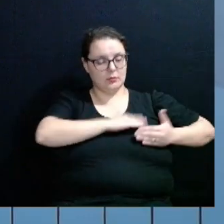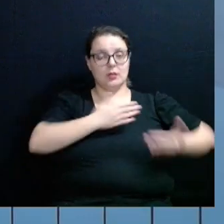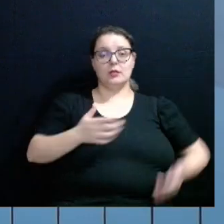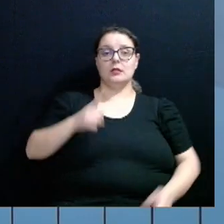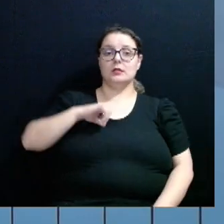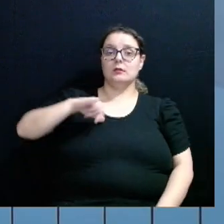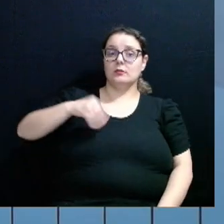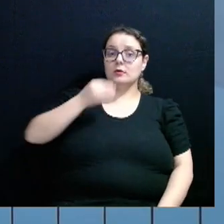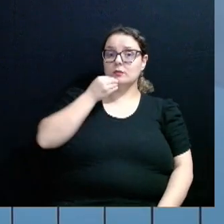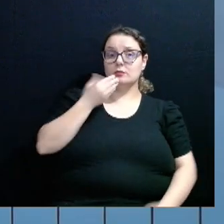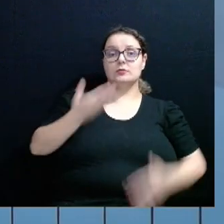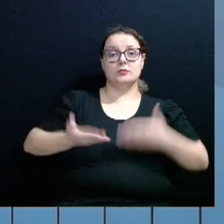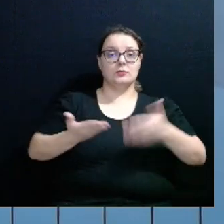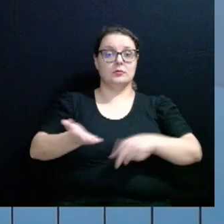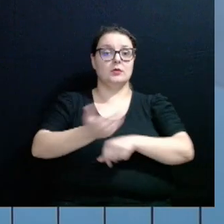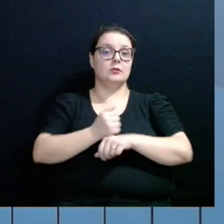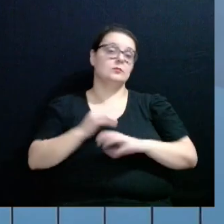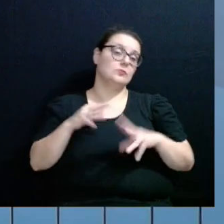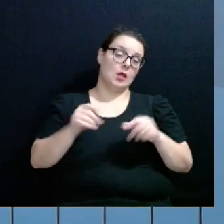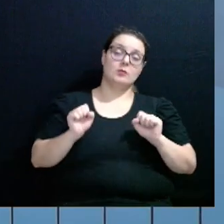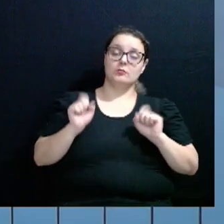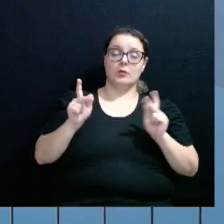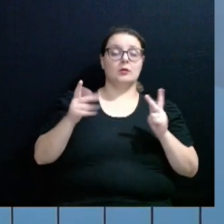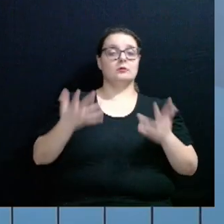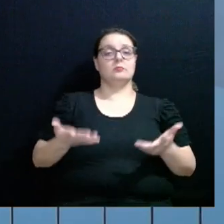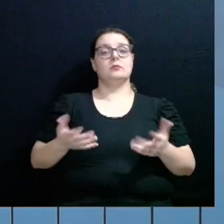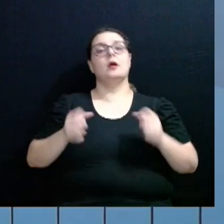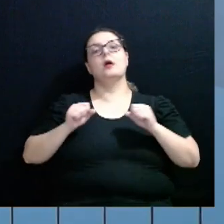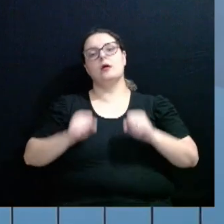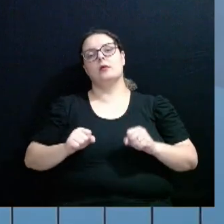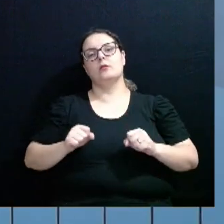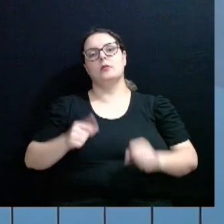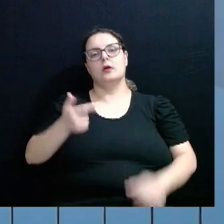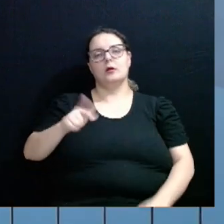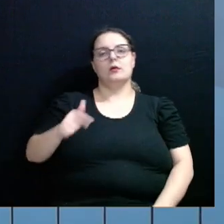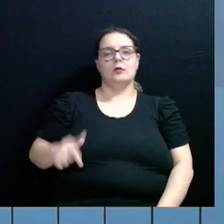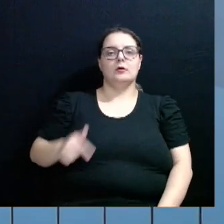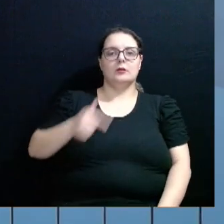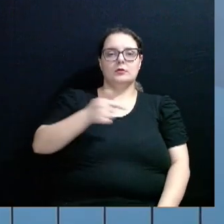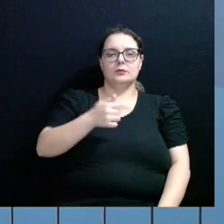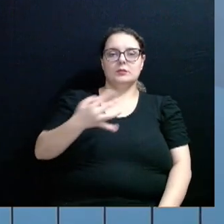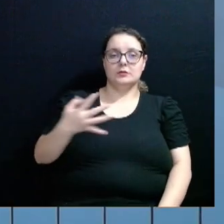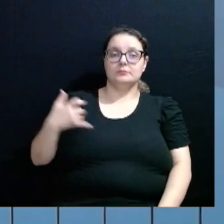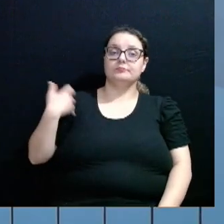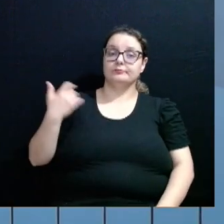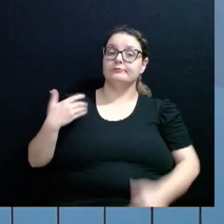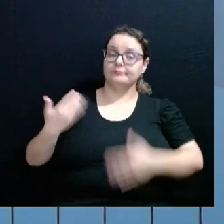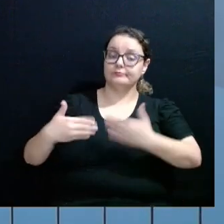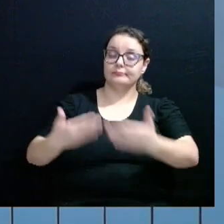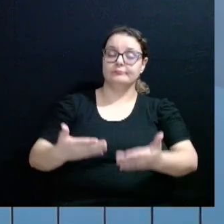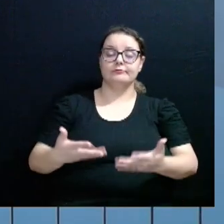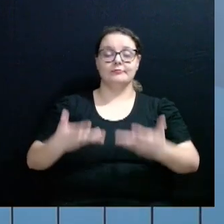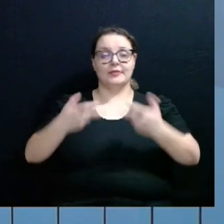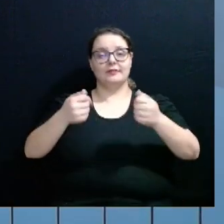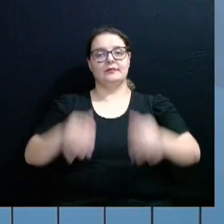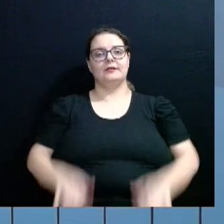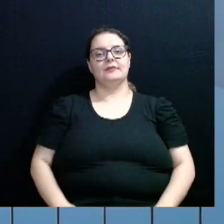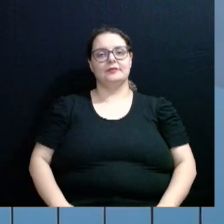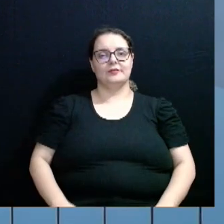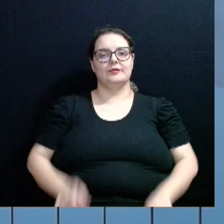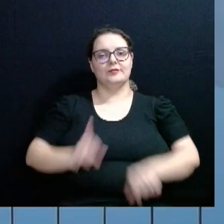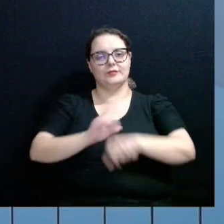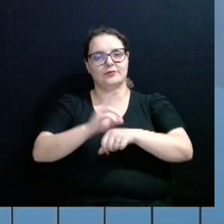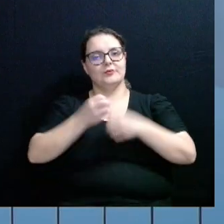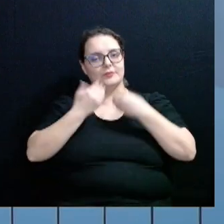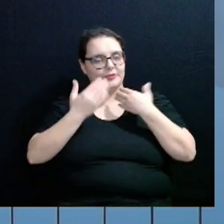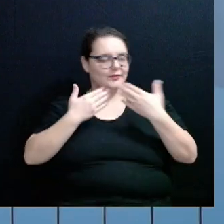se está tudo bem. E aí você pode repetir até 74 anos. Olha só que maravilha. Ô, doutor, muito boa a nossa conversa. A gente tem muito mais